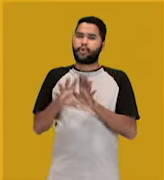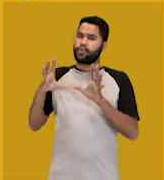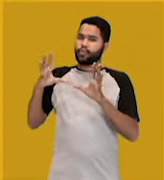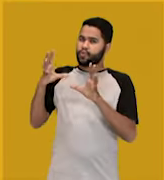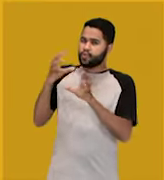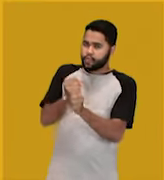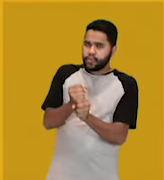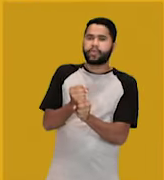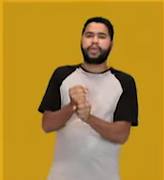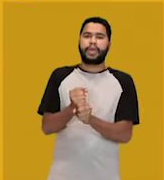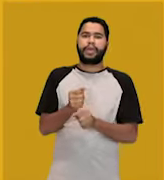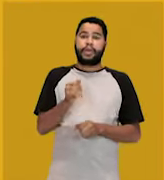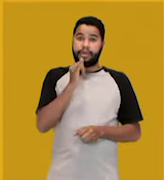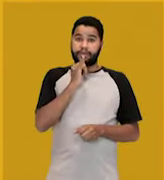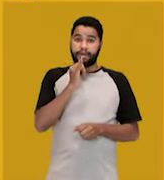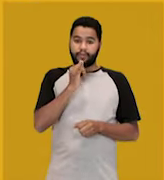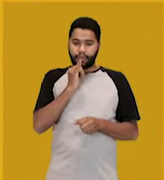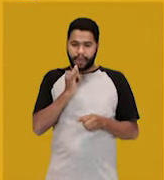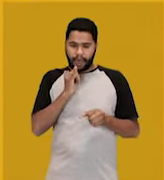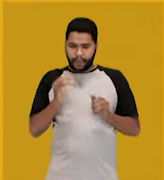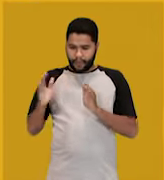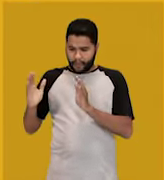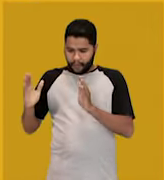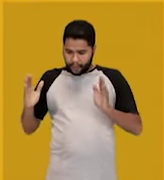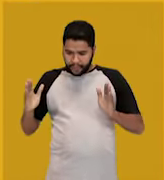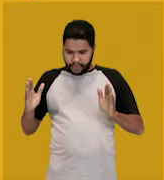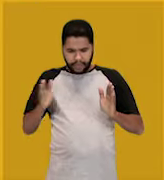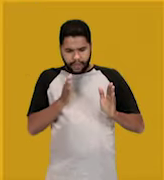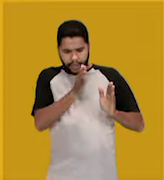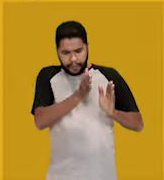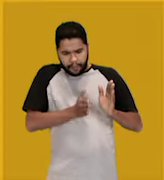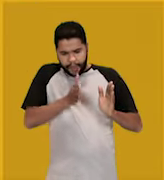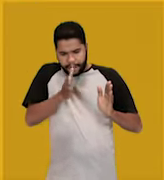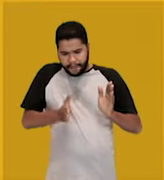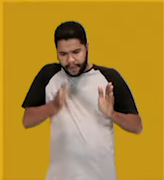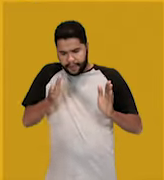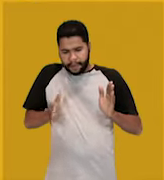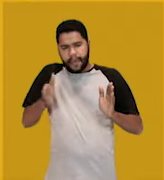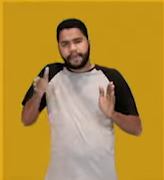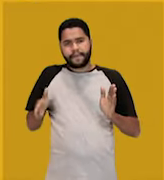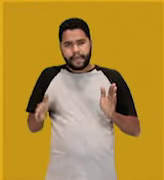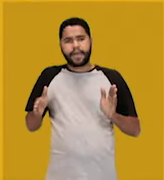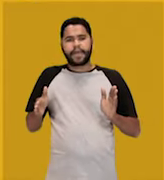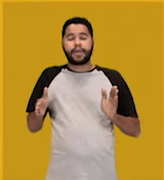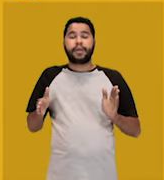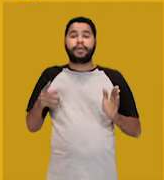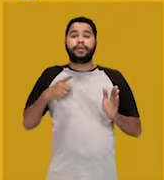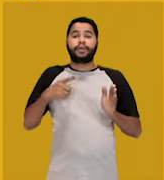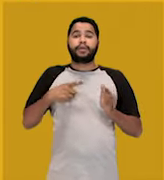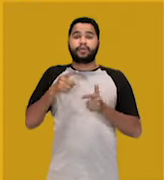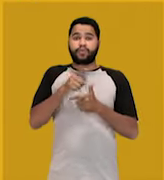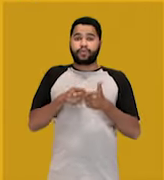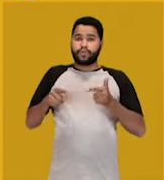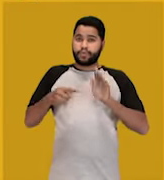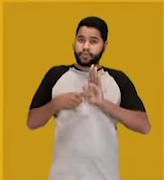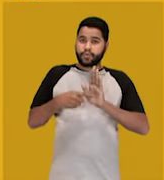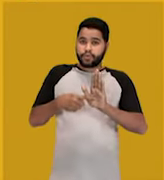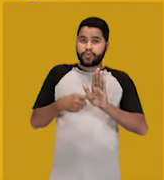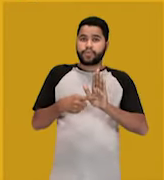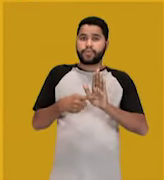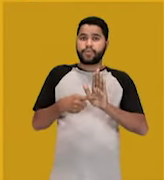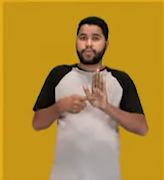fazer cortes neste objeto, estamos dividindo-o. Se a divisão resultar